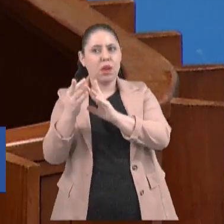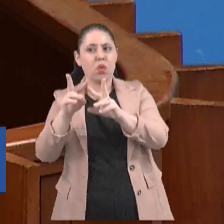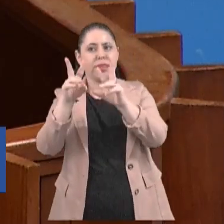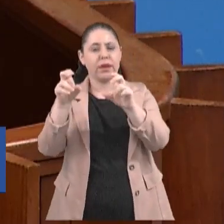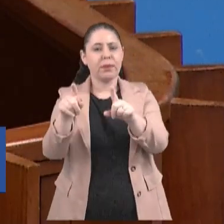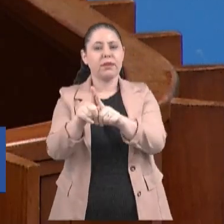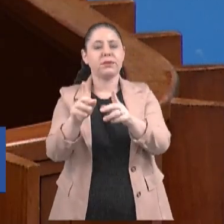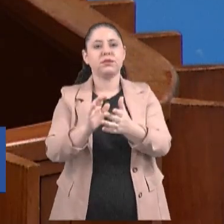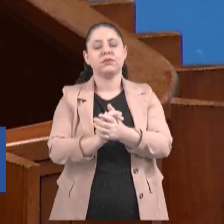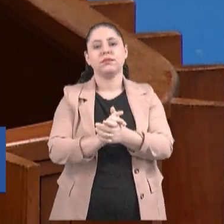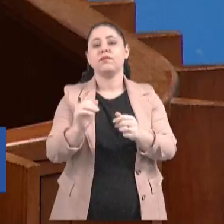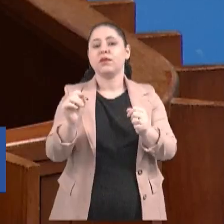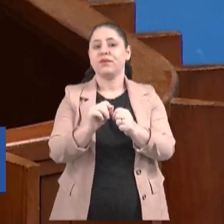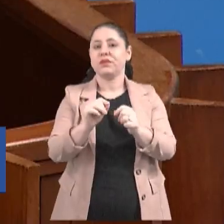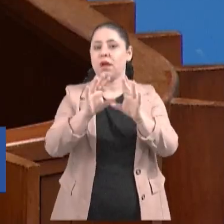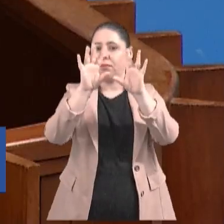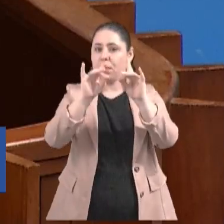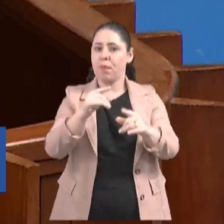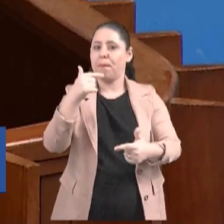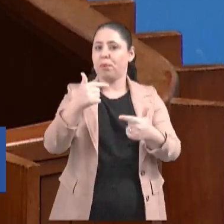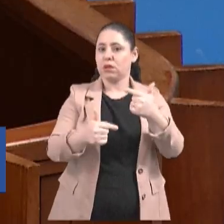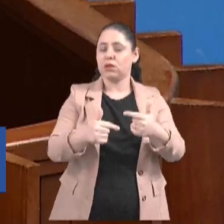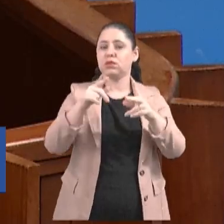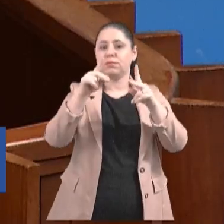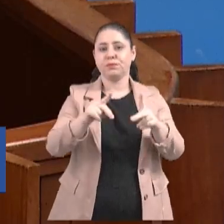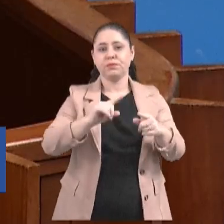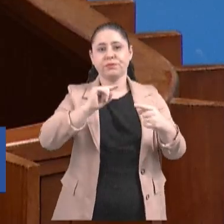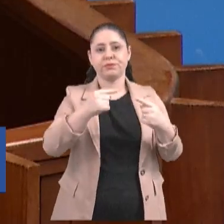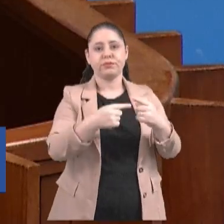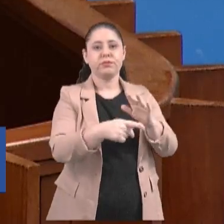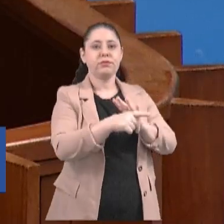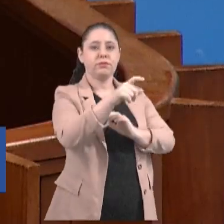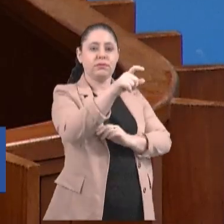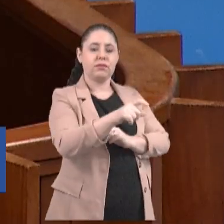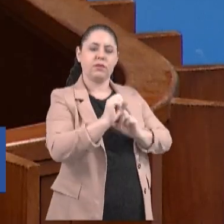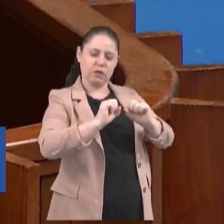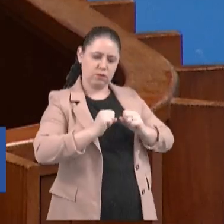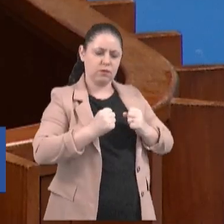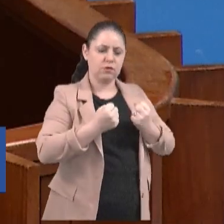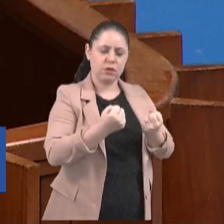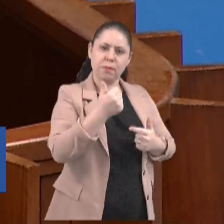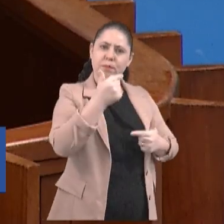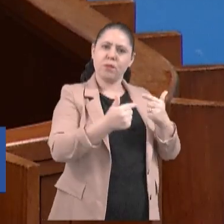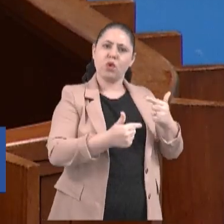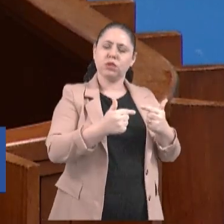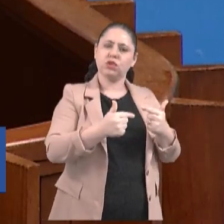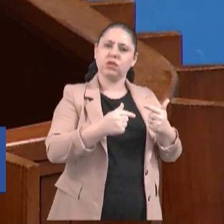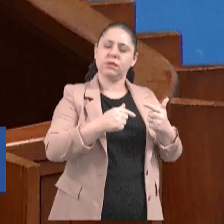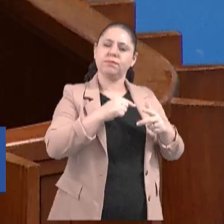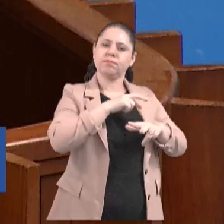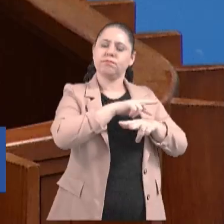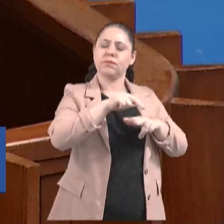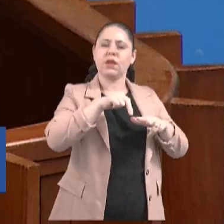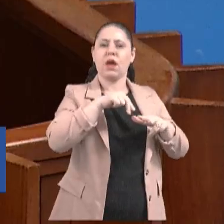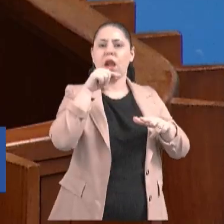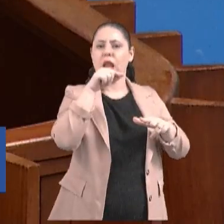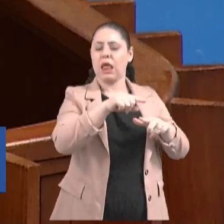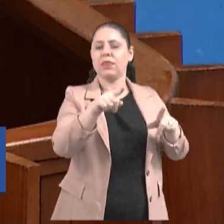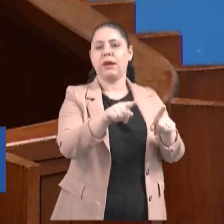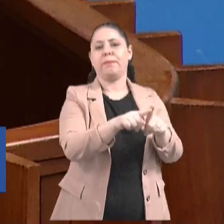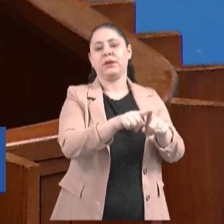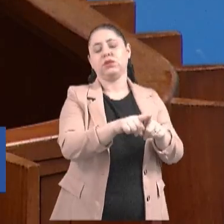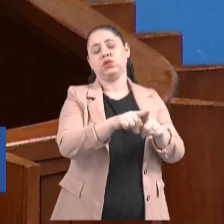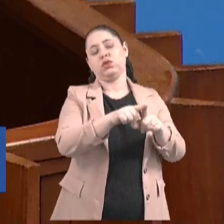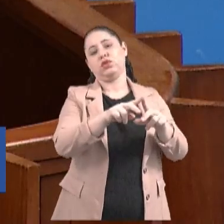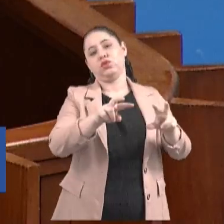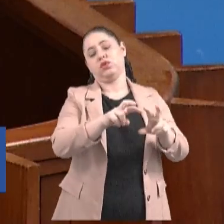tema. Promover a formulação de políticas públicas voltadas ao enfrentamento da política digital. Das